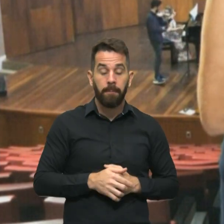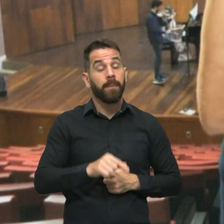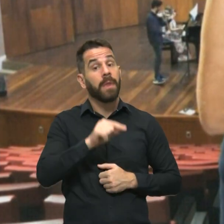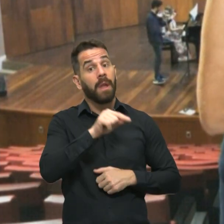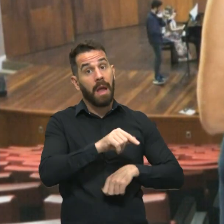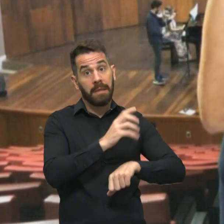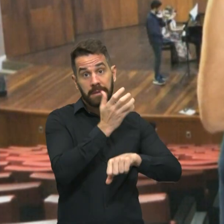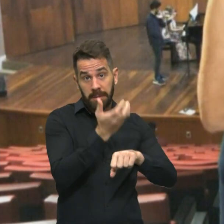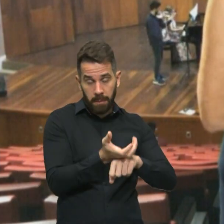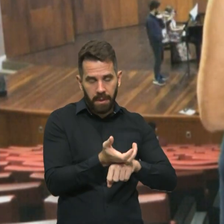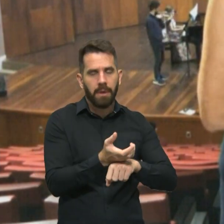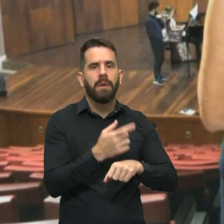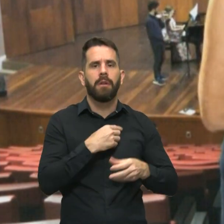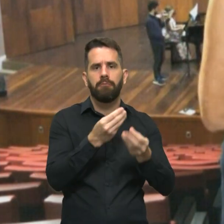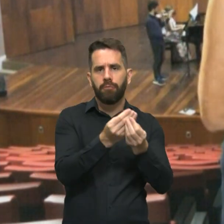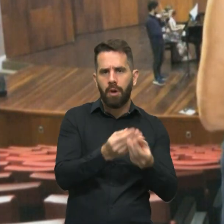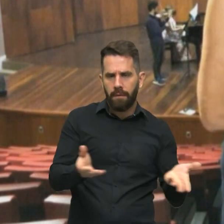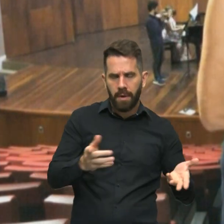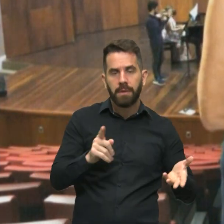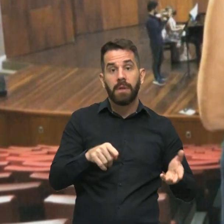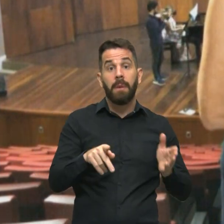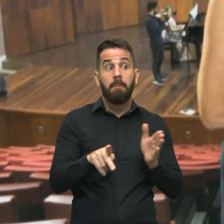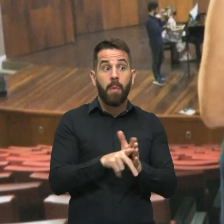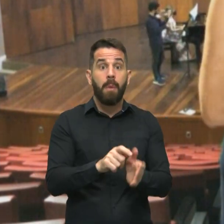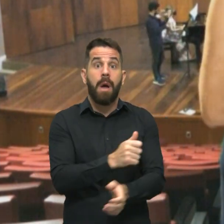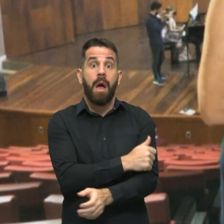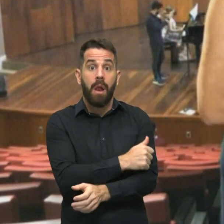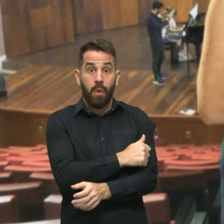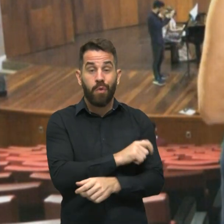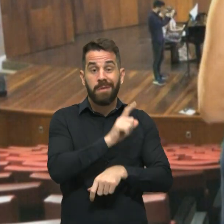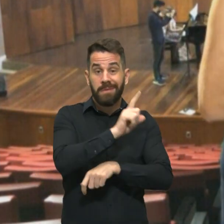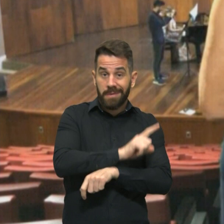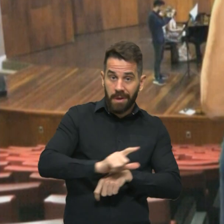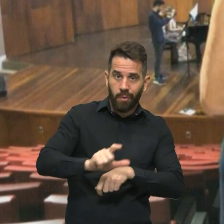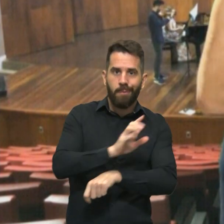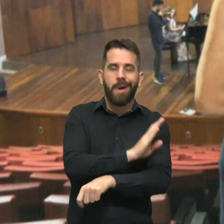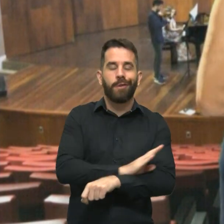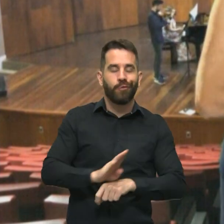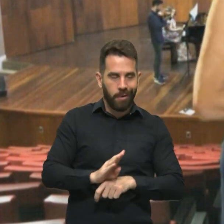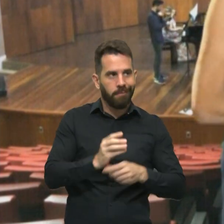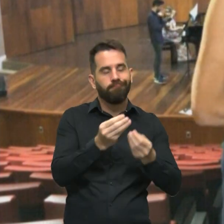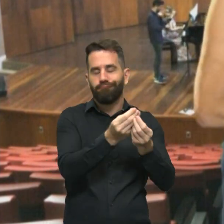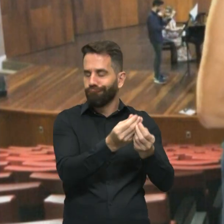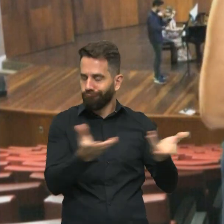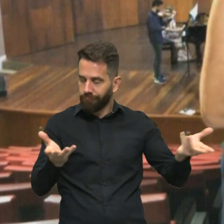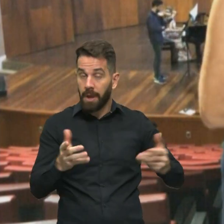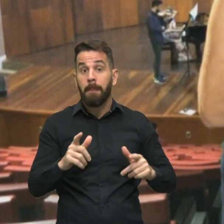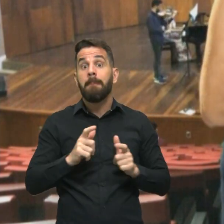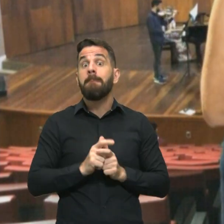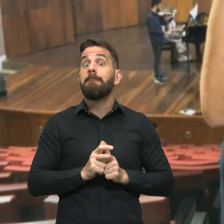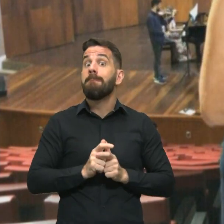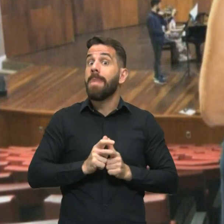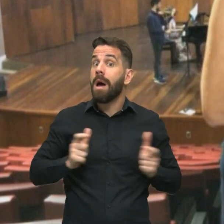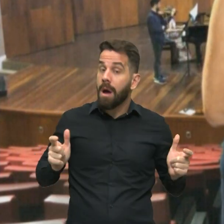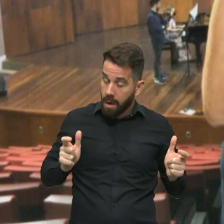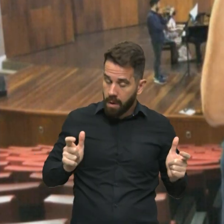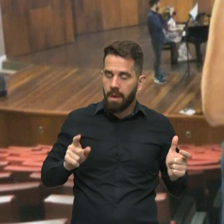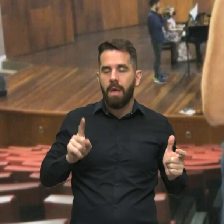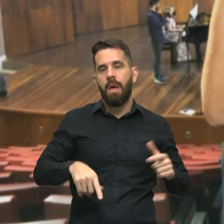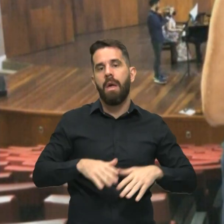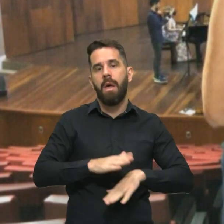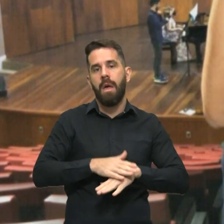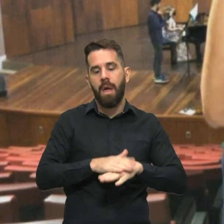da licenciatura e do bacharelado. E nós temos a maioria da demanda vem das